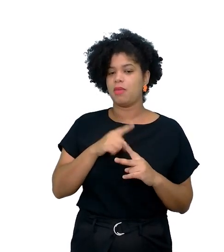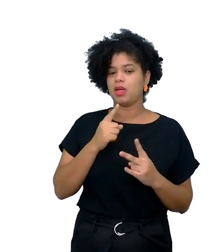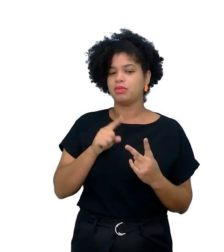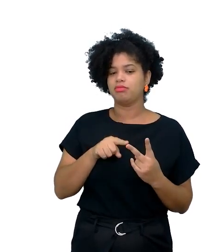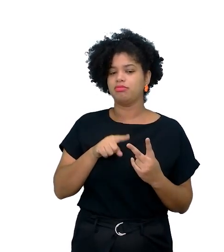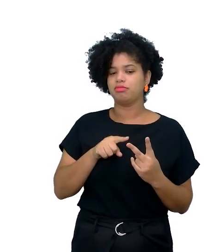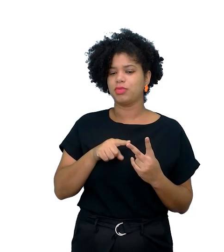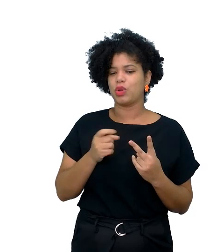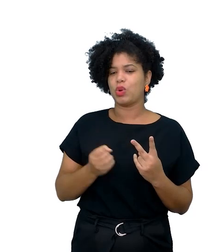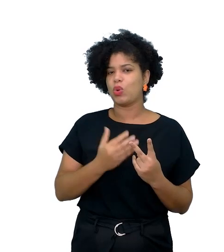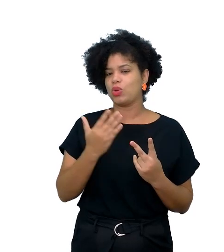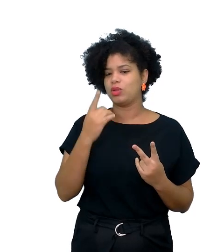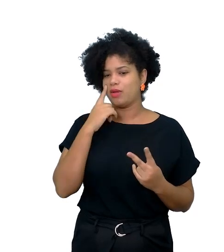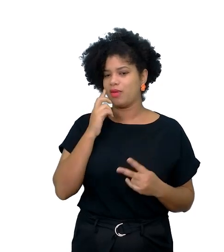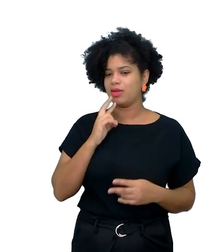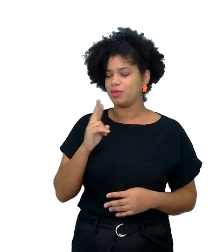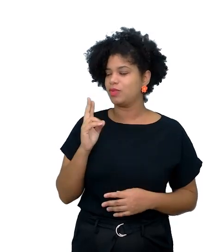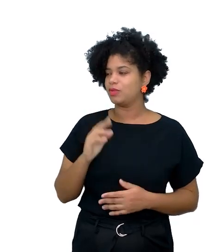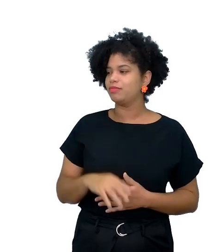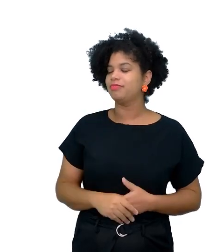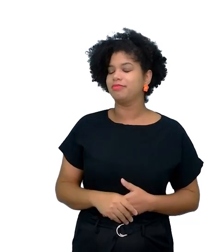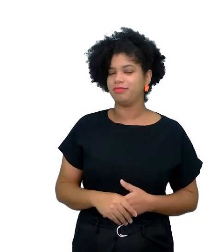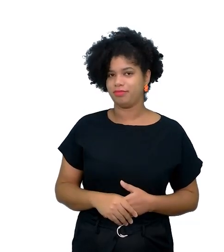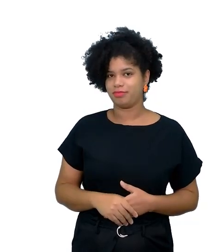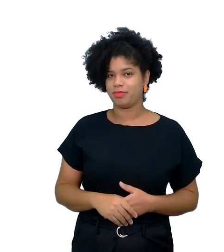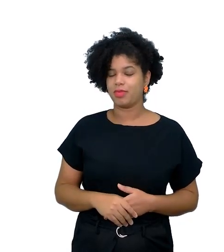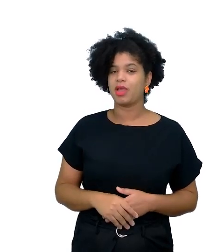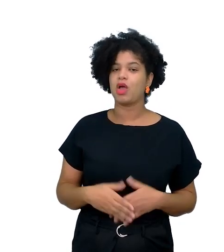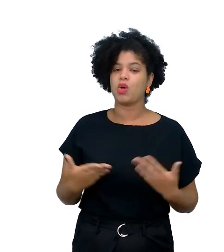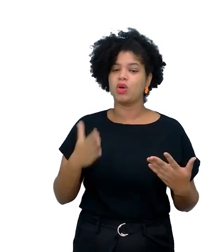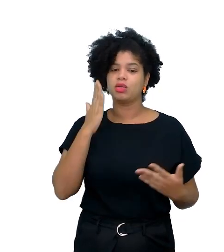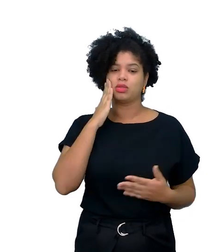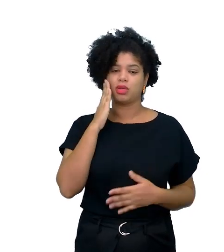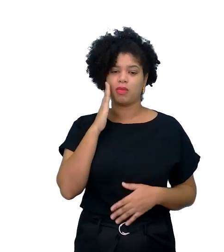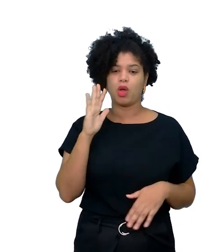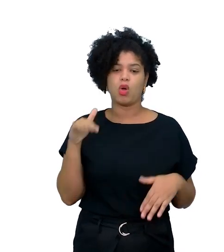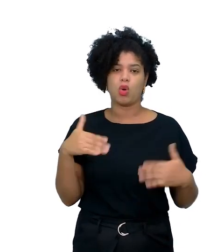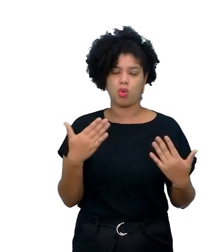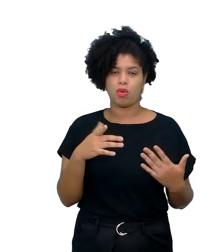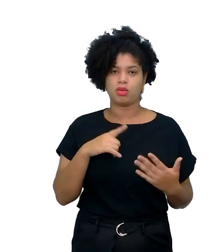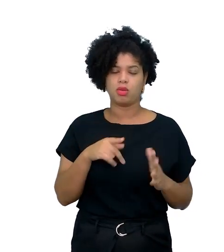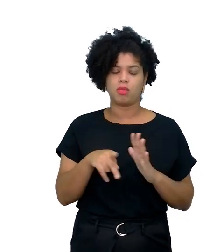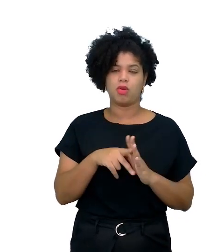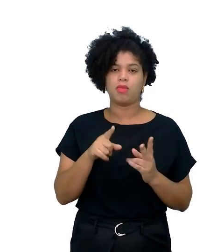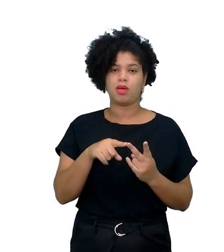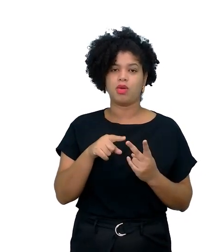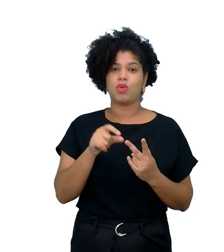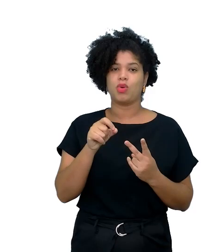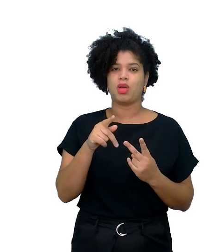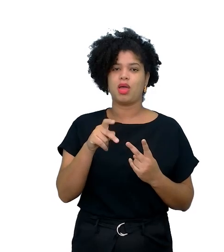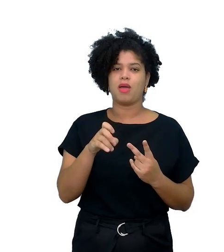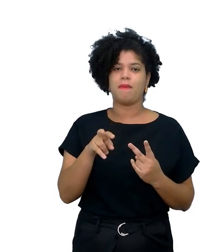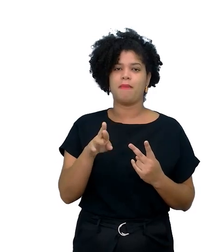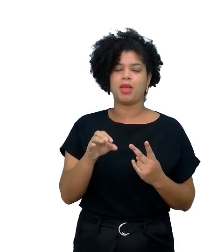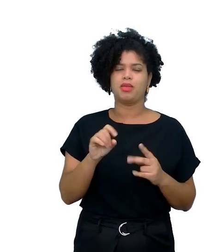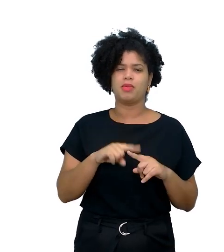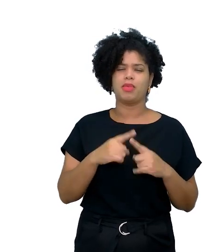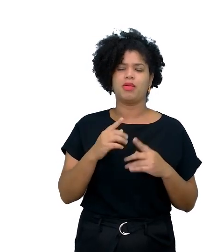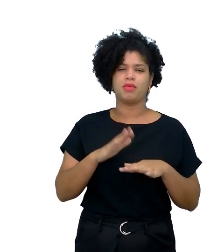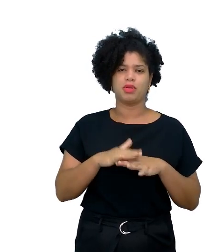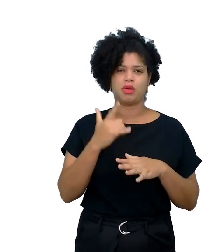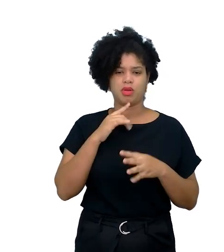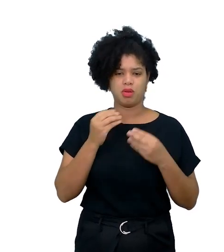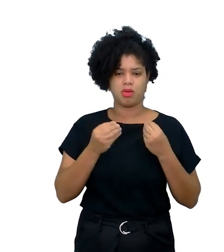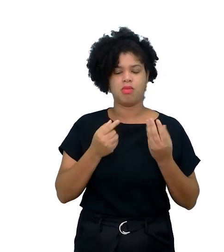estão aqui e tem o todo. Então, eu preciso saber a parte que cabe ao Pedro. Então, como faremos isso? Quais são